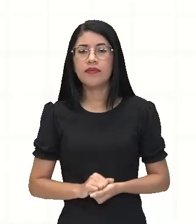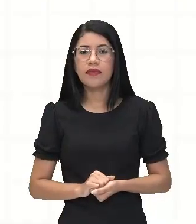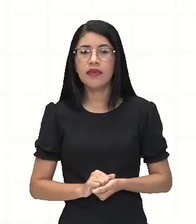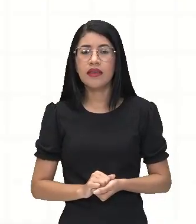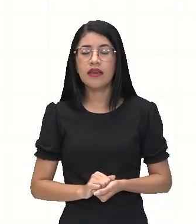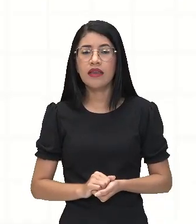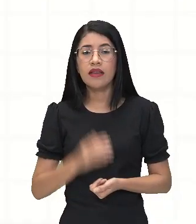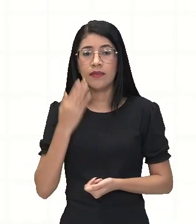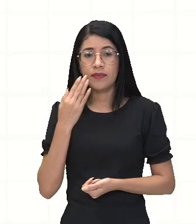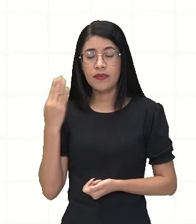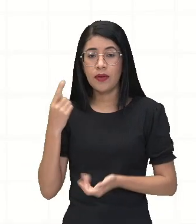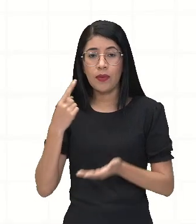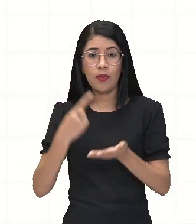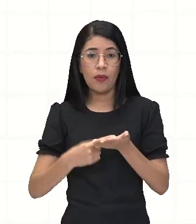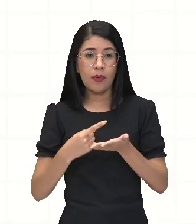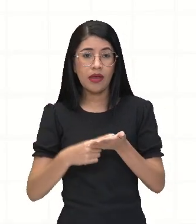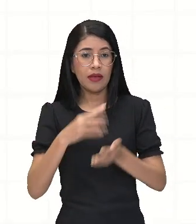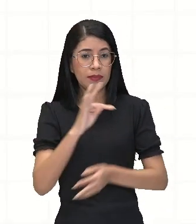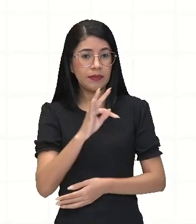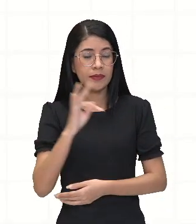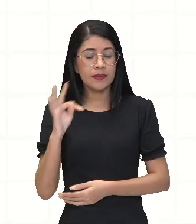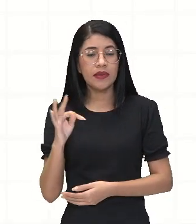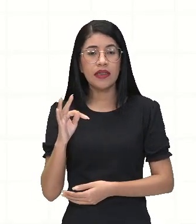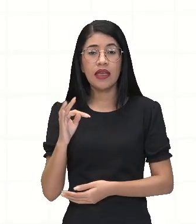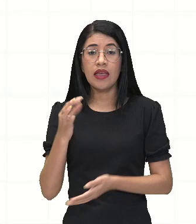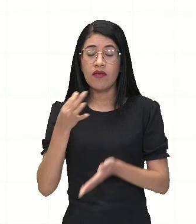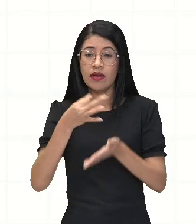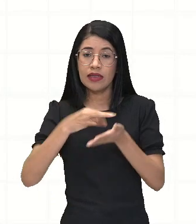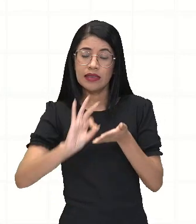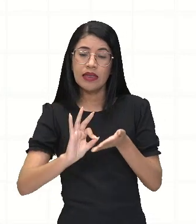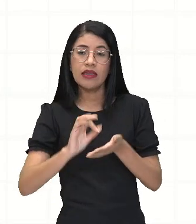Tratado de Tordesilhas, que foi assinado em